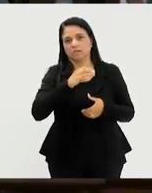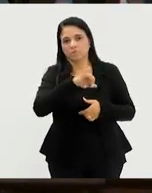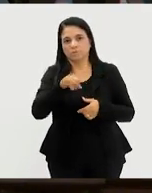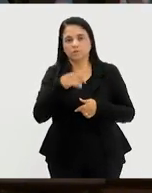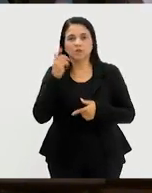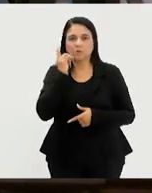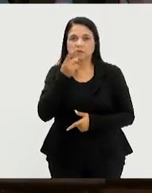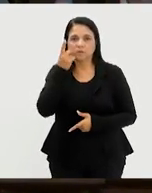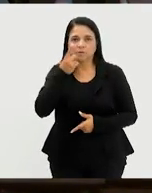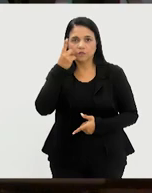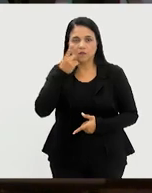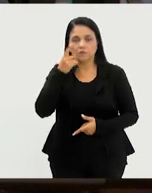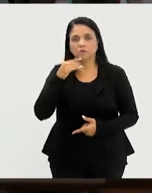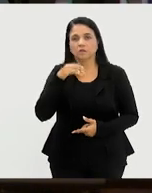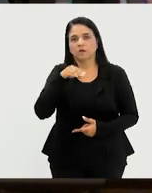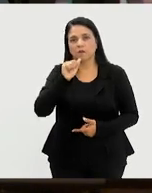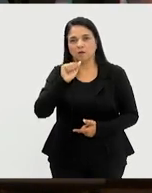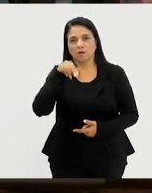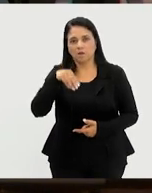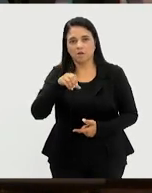Rodrigo Amorim